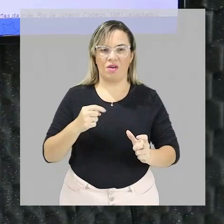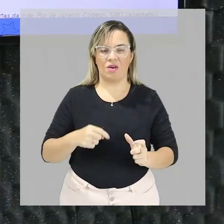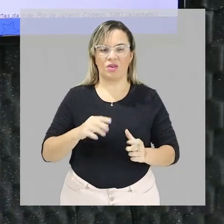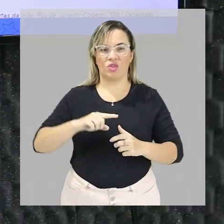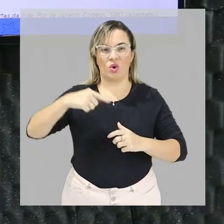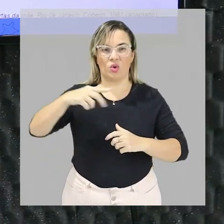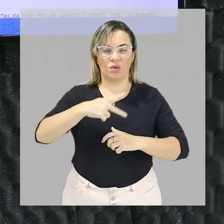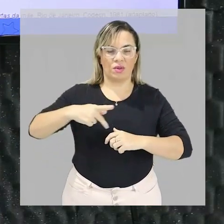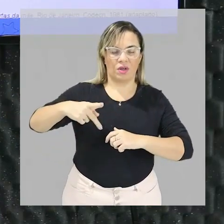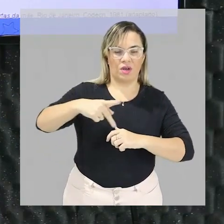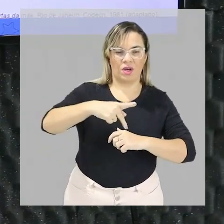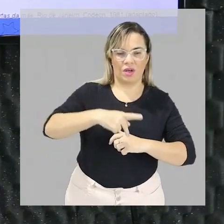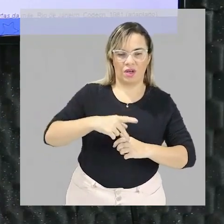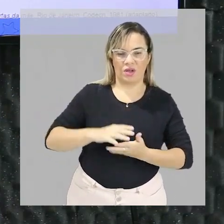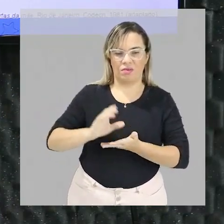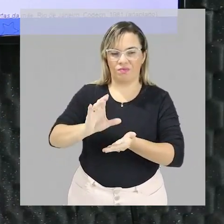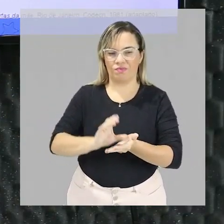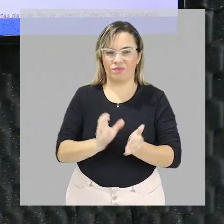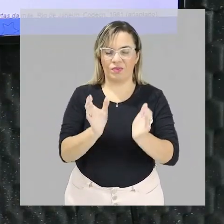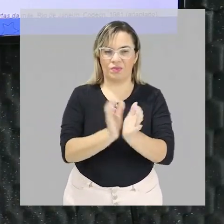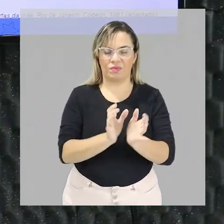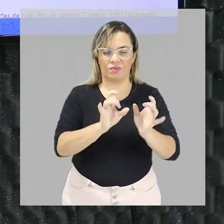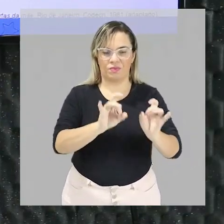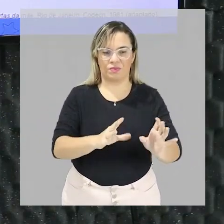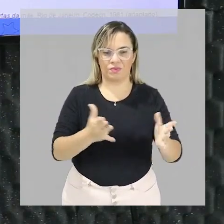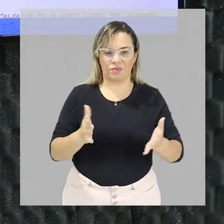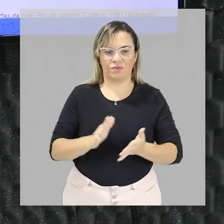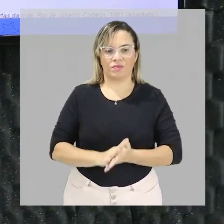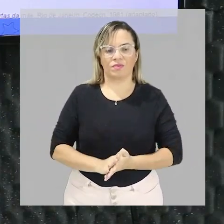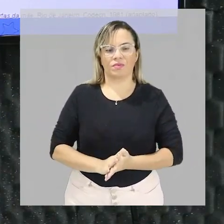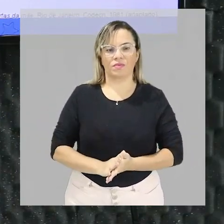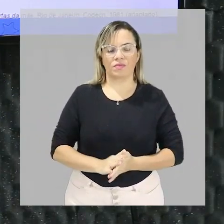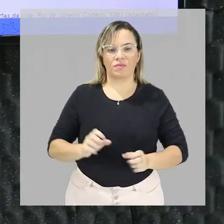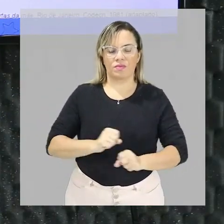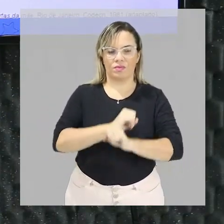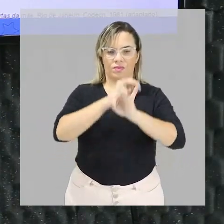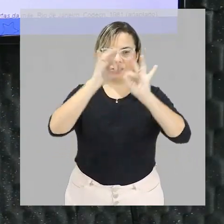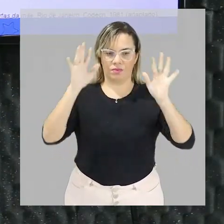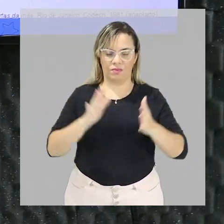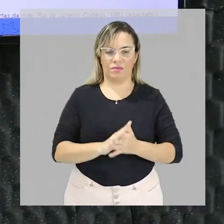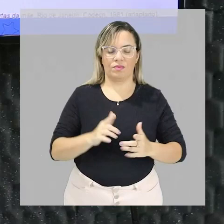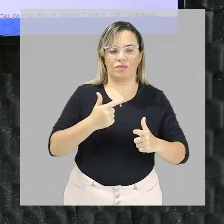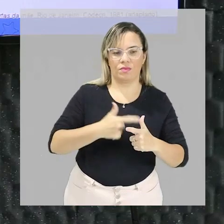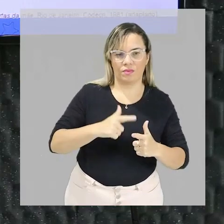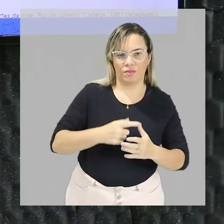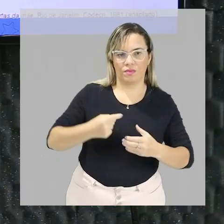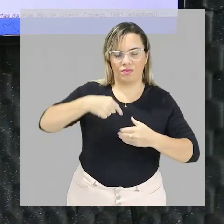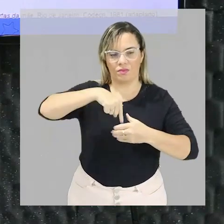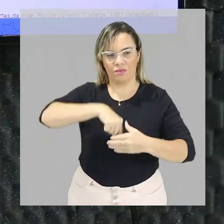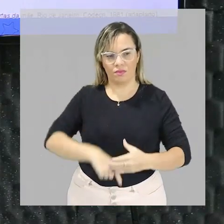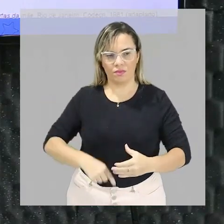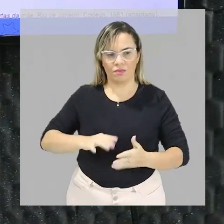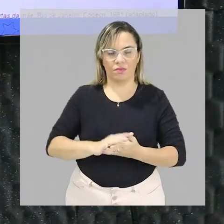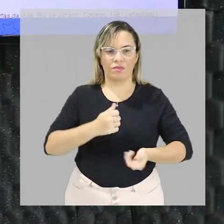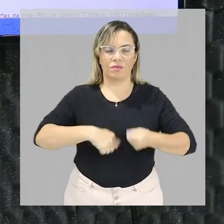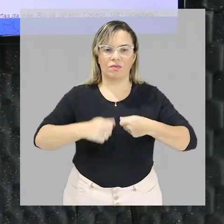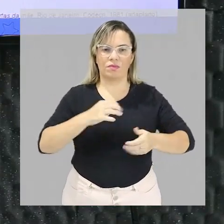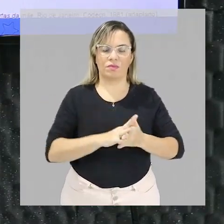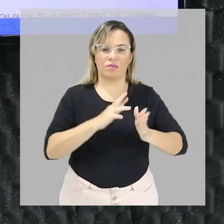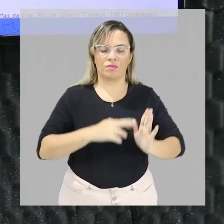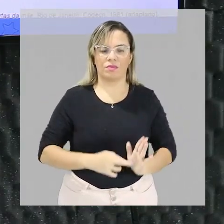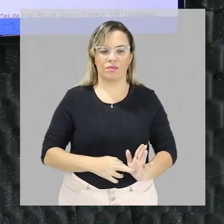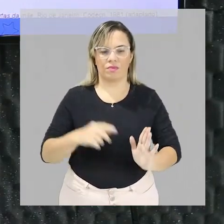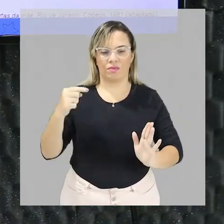milagre que foi atingido pela crise do petróleo, pelo próprio fato do modelo econômico, ele ser um modelo que ele